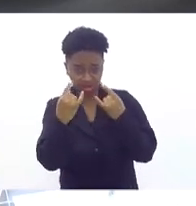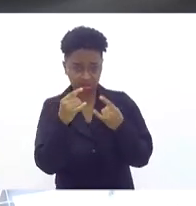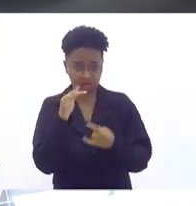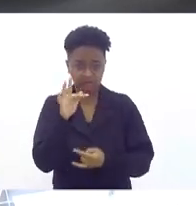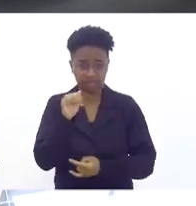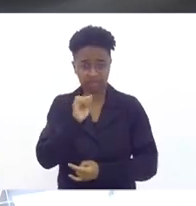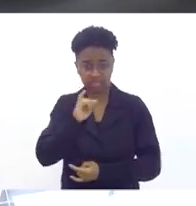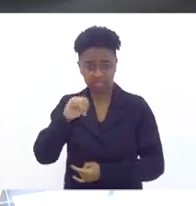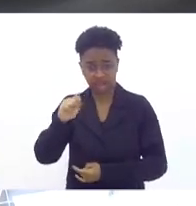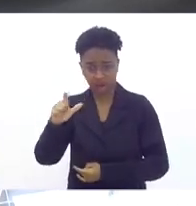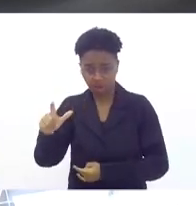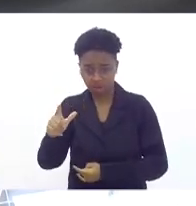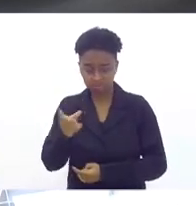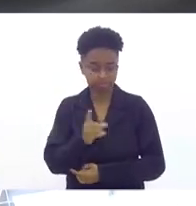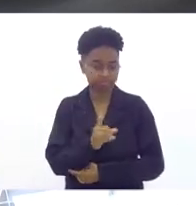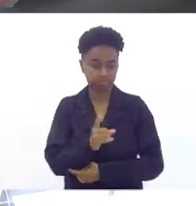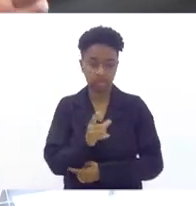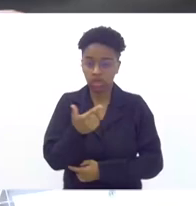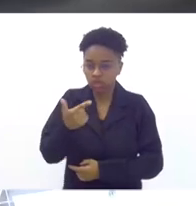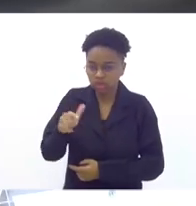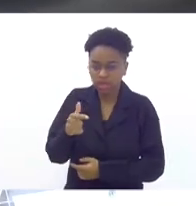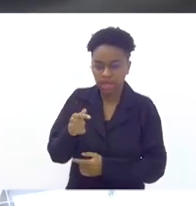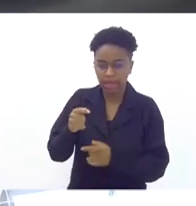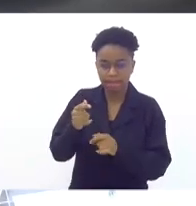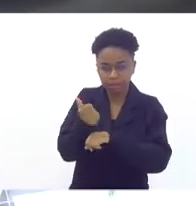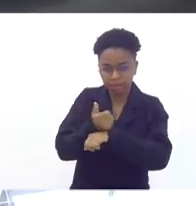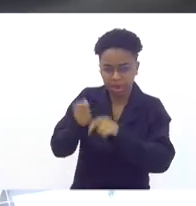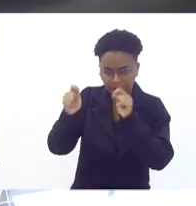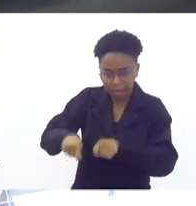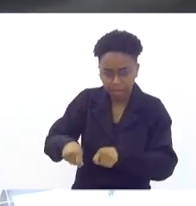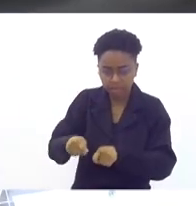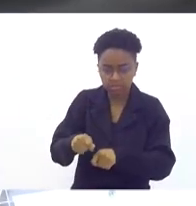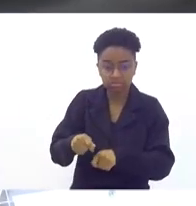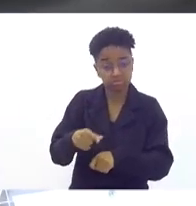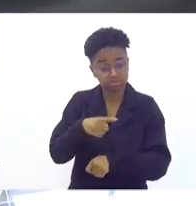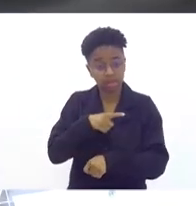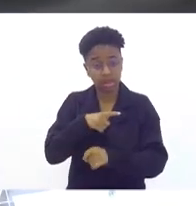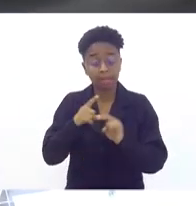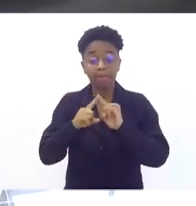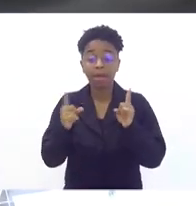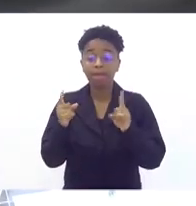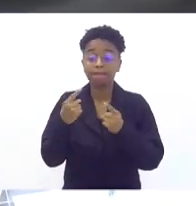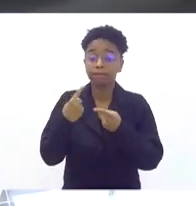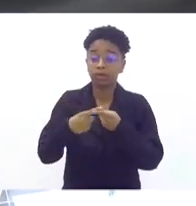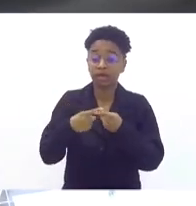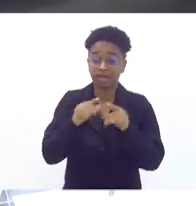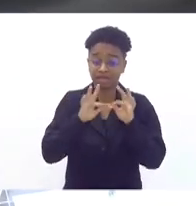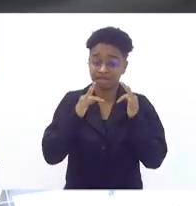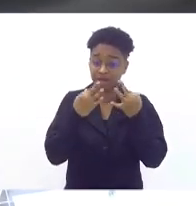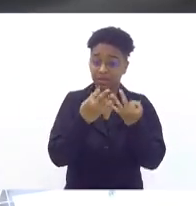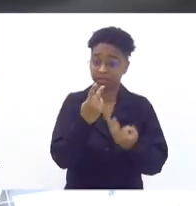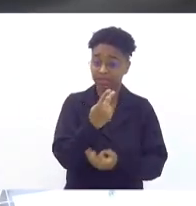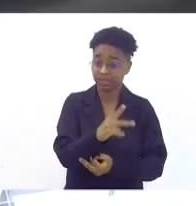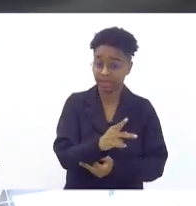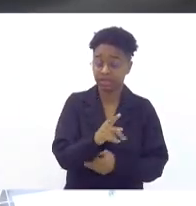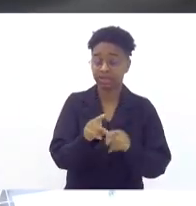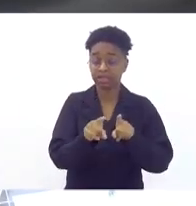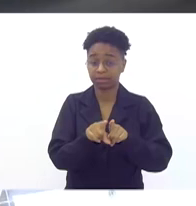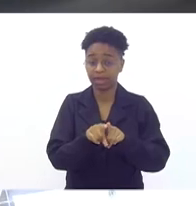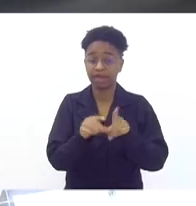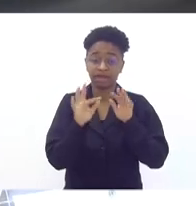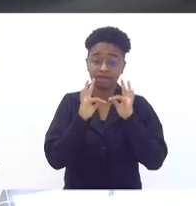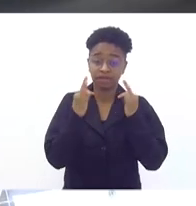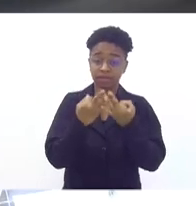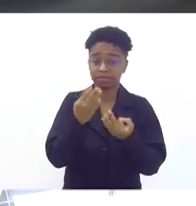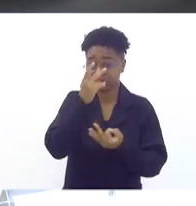não porque o Rio de Janeiro não tem a mão de obra capacitada mas porque ele e sua família e a família dos seos que deveriam cuidar